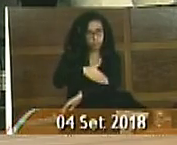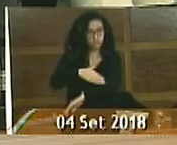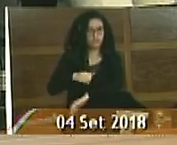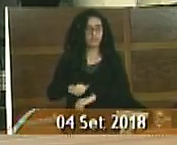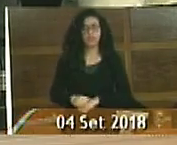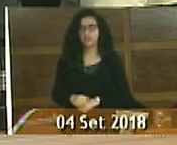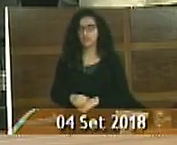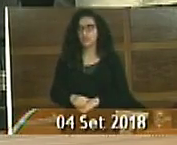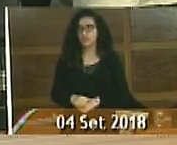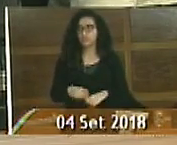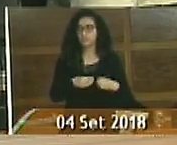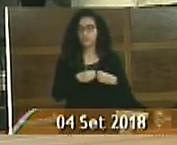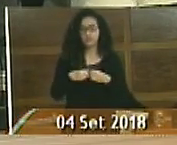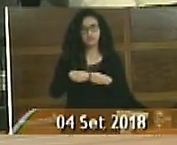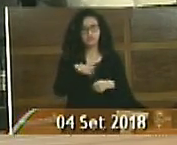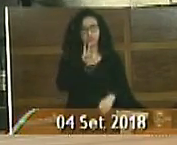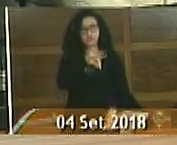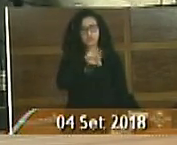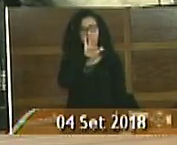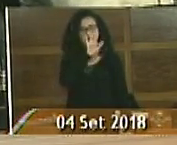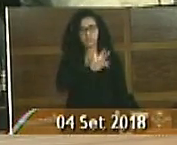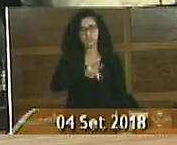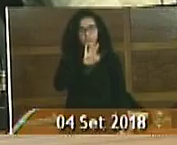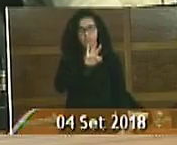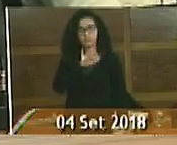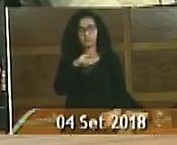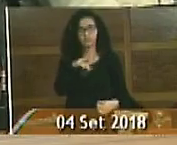ao lado da Polícia Rodoviária Federal, bairro Morro do Moreno.